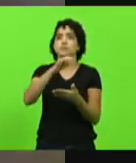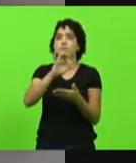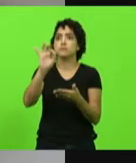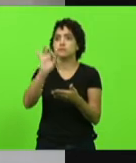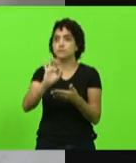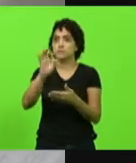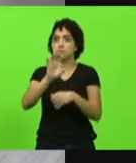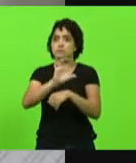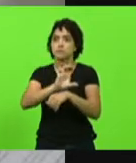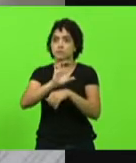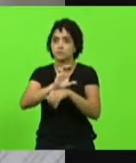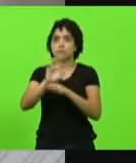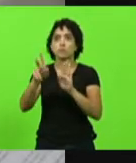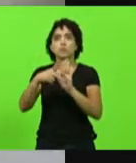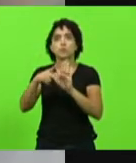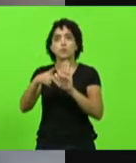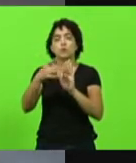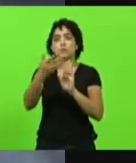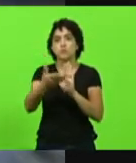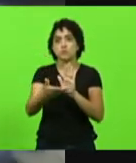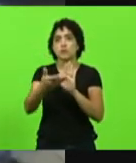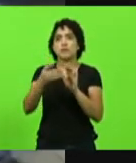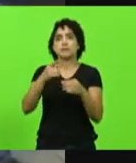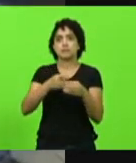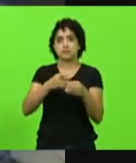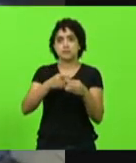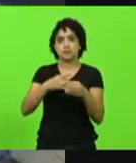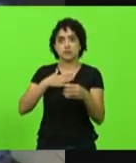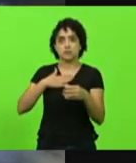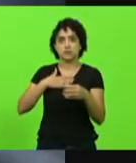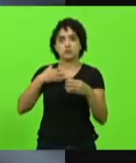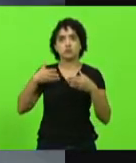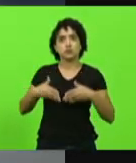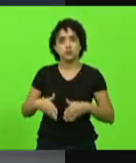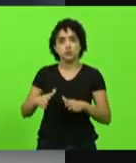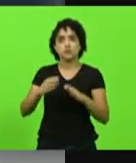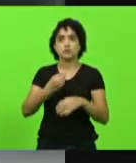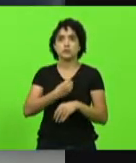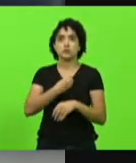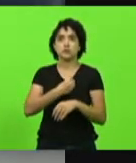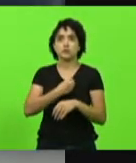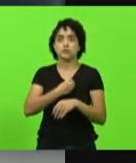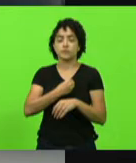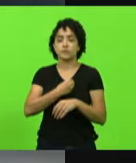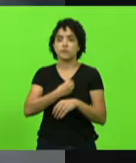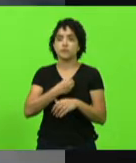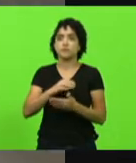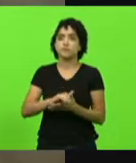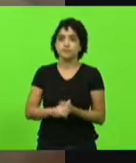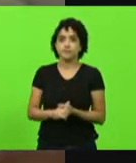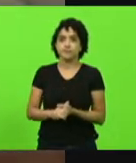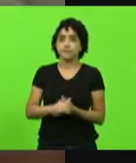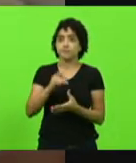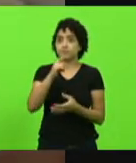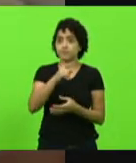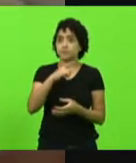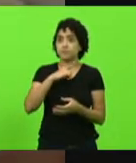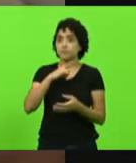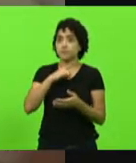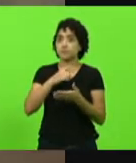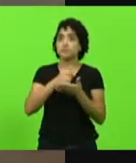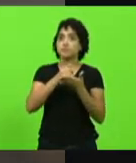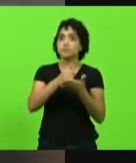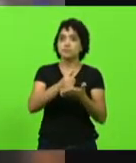Dr. Valdomiro Colautti, cidade onde eu resido, onde eu nasci, hospital onde eu nasci, e lá nós temos um aporte